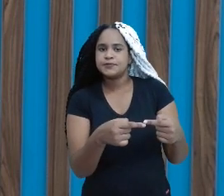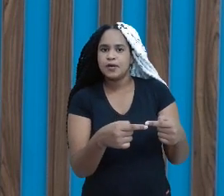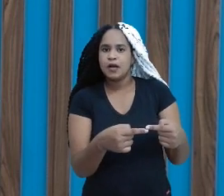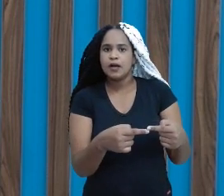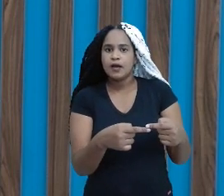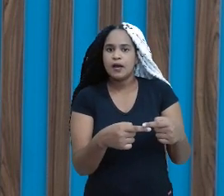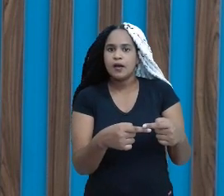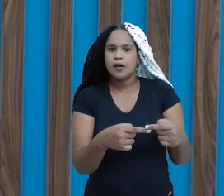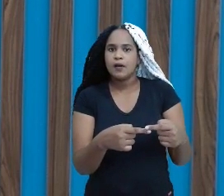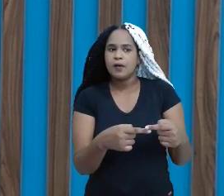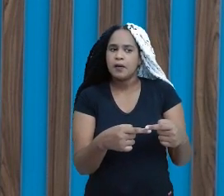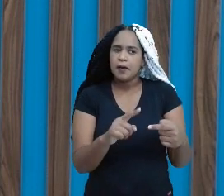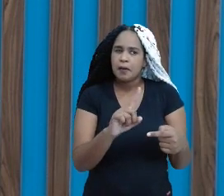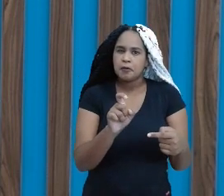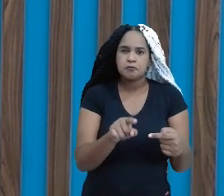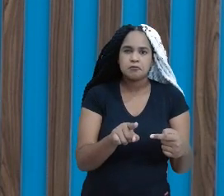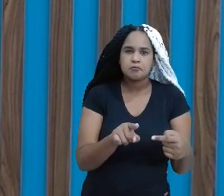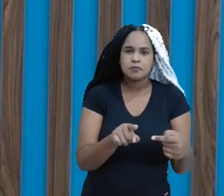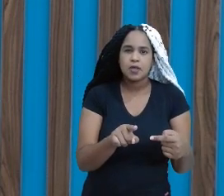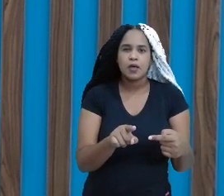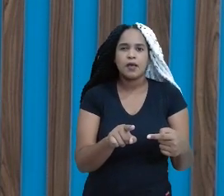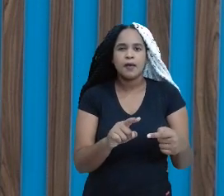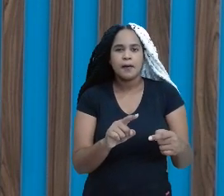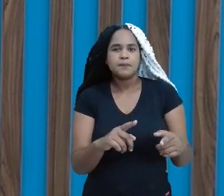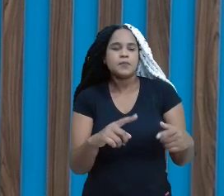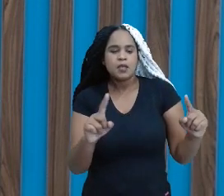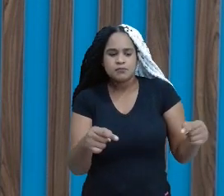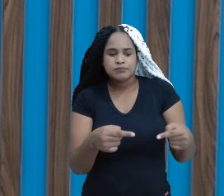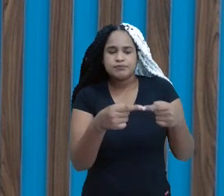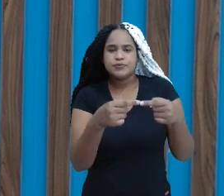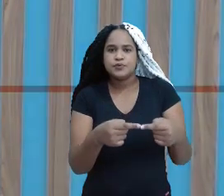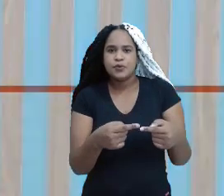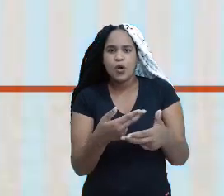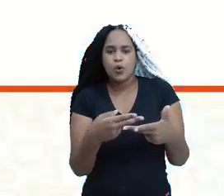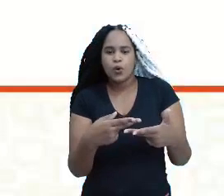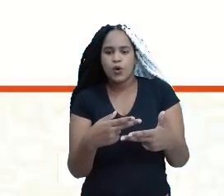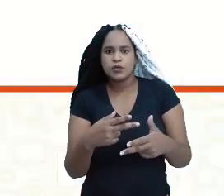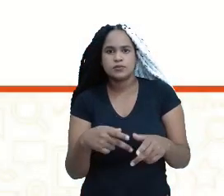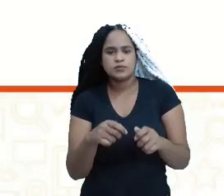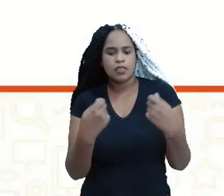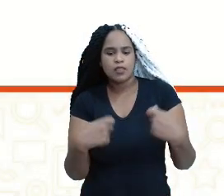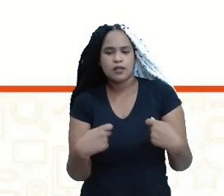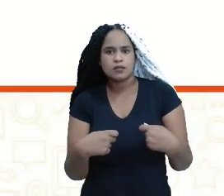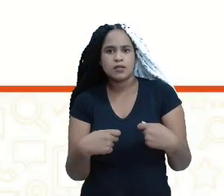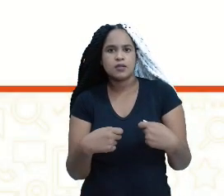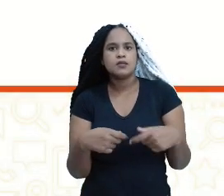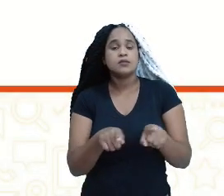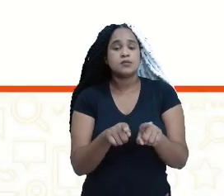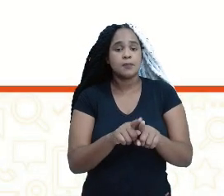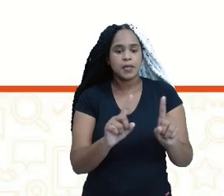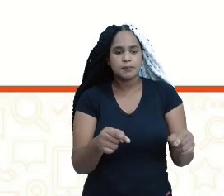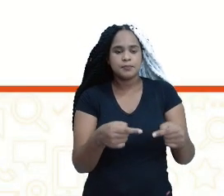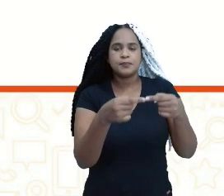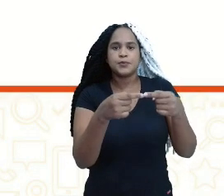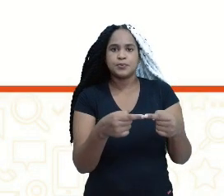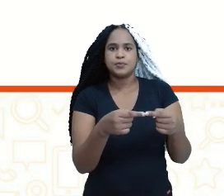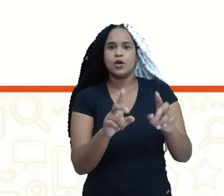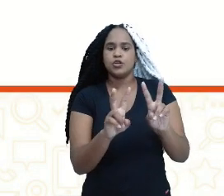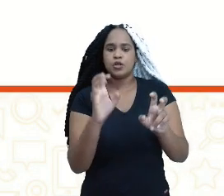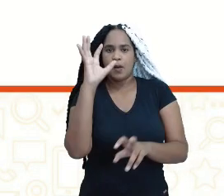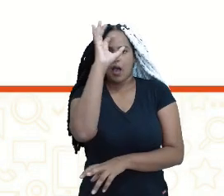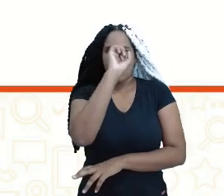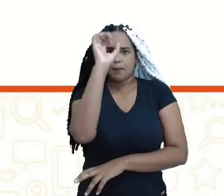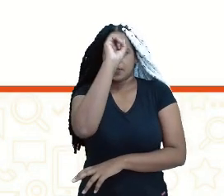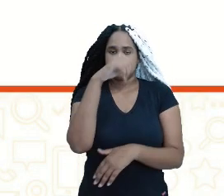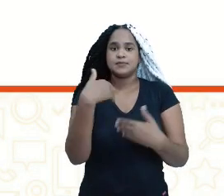de desenvolvimento do estudante, é coerente com as necessidades e é coerente com os direitos de aprendizagem. Então,